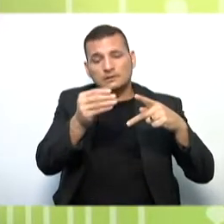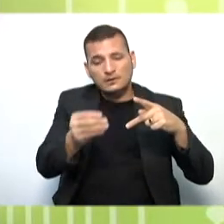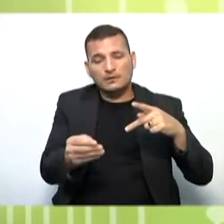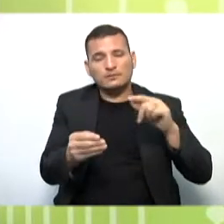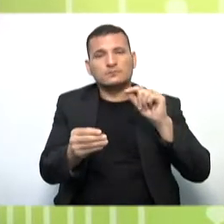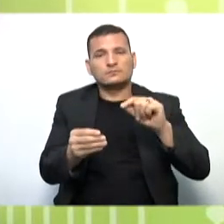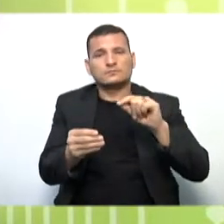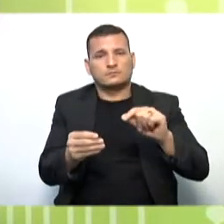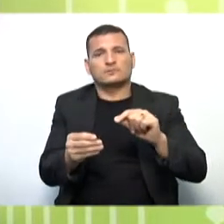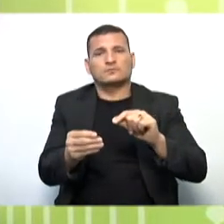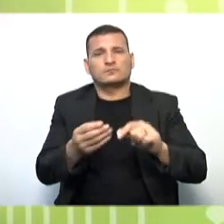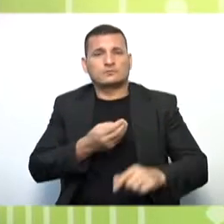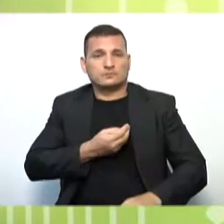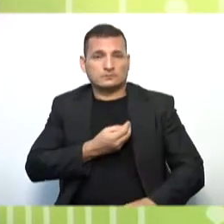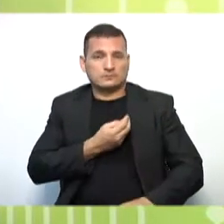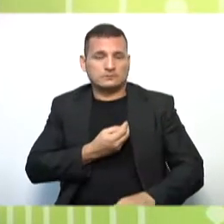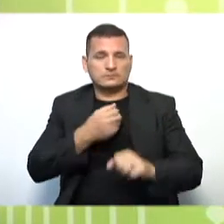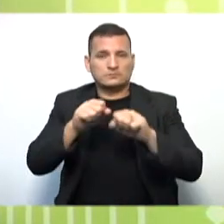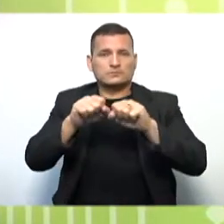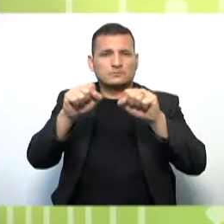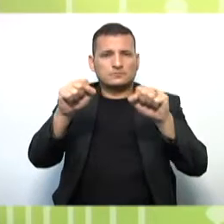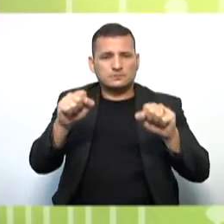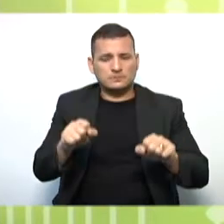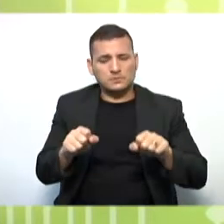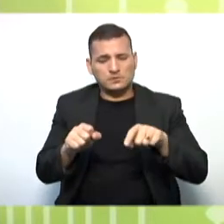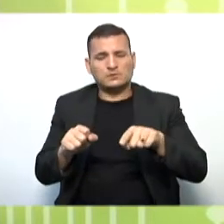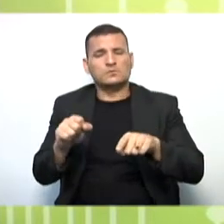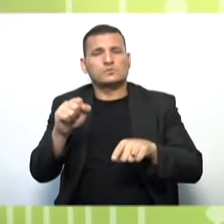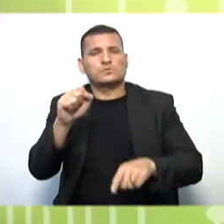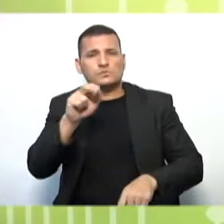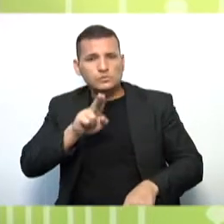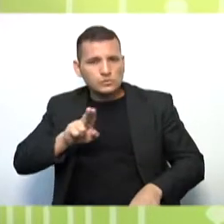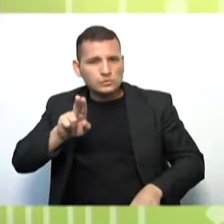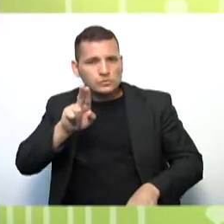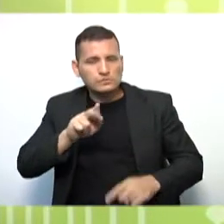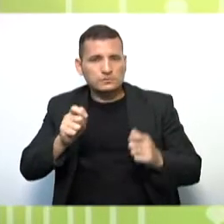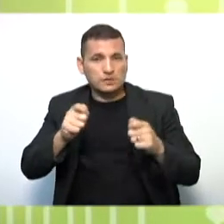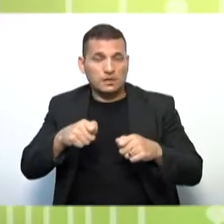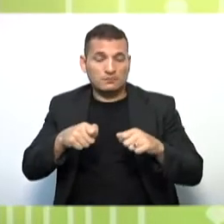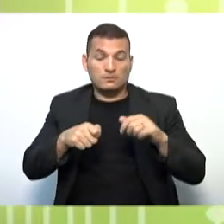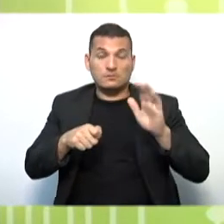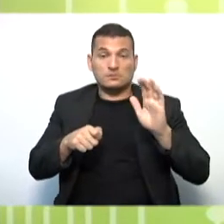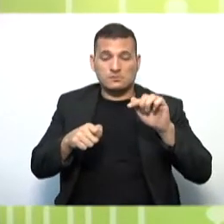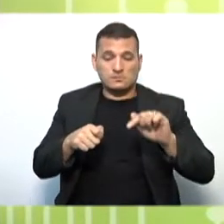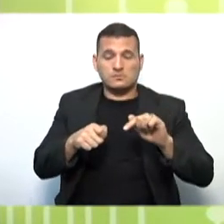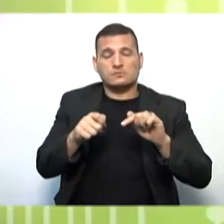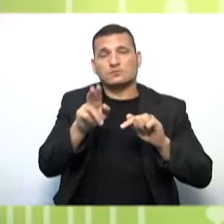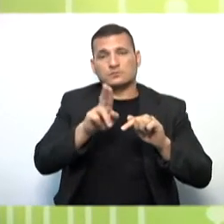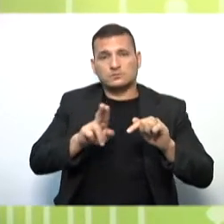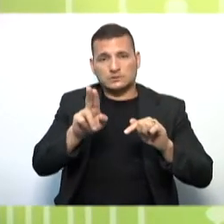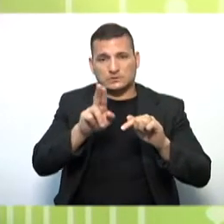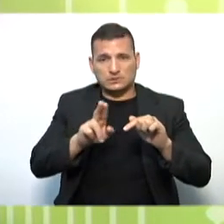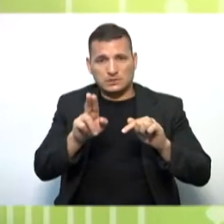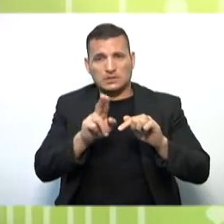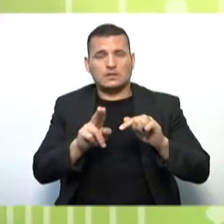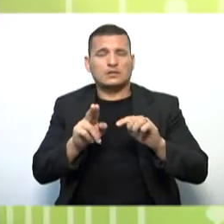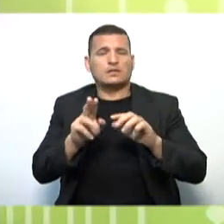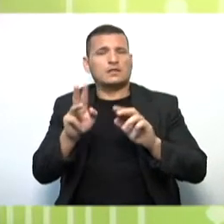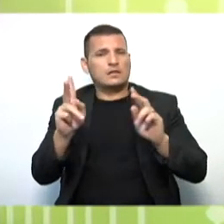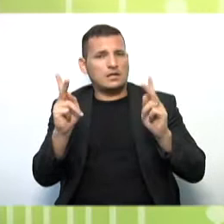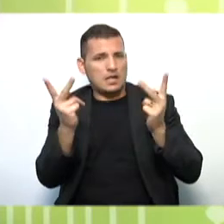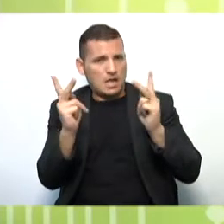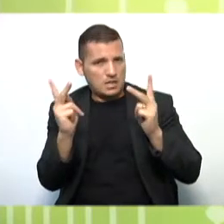e torna-o útil. Ou seja, ele vai utilizar recursos de hardware para fazer alguma